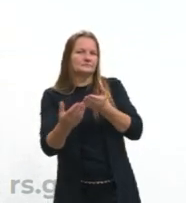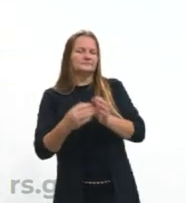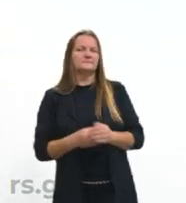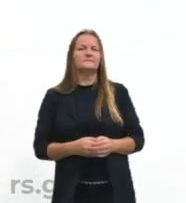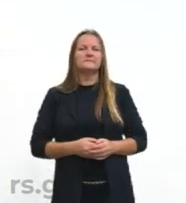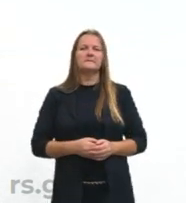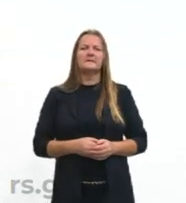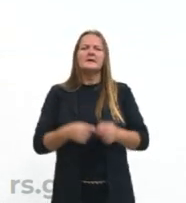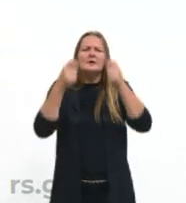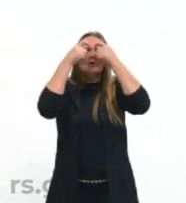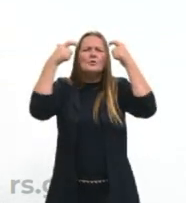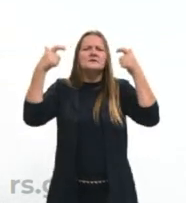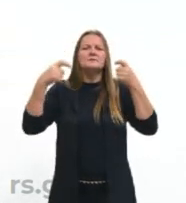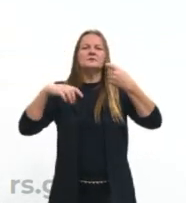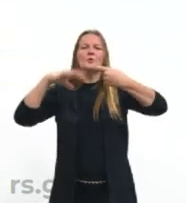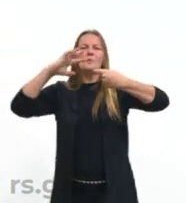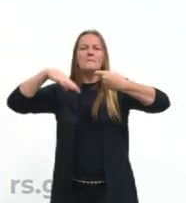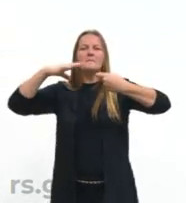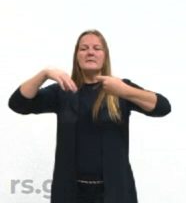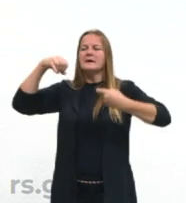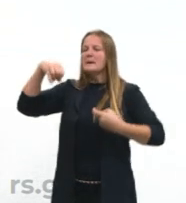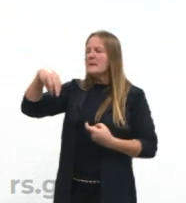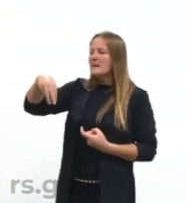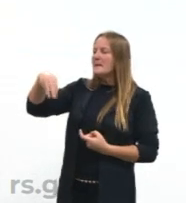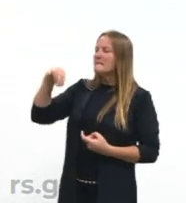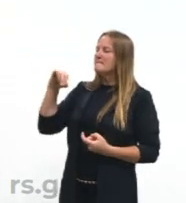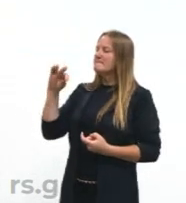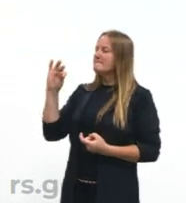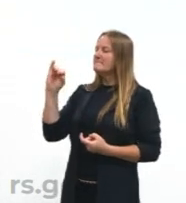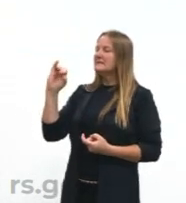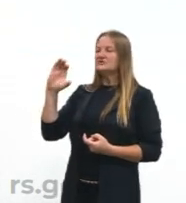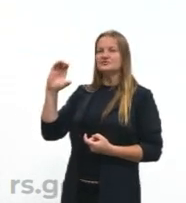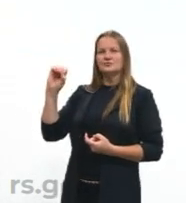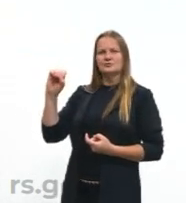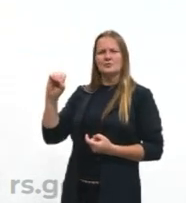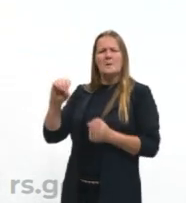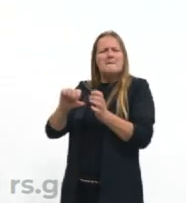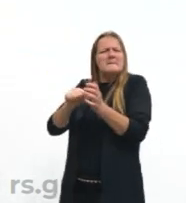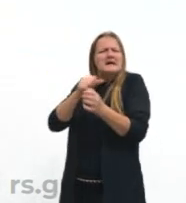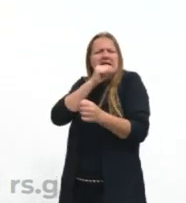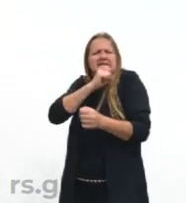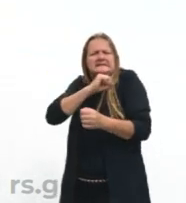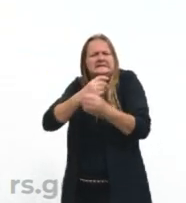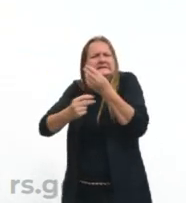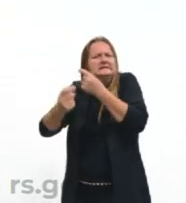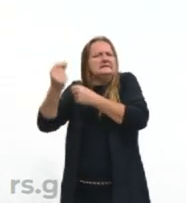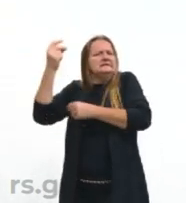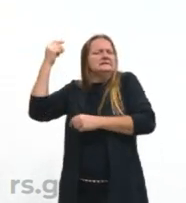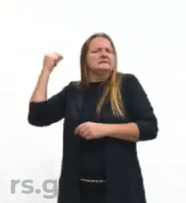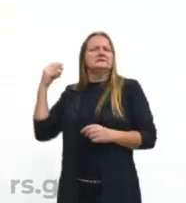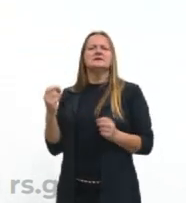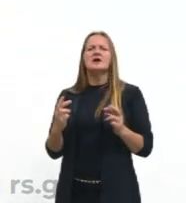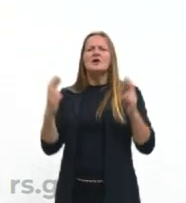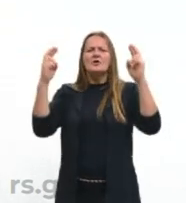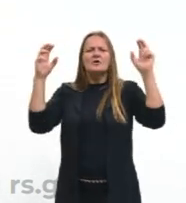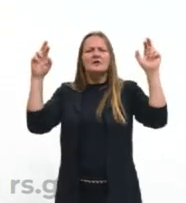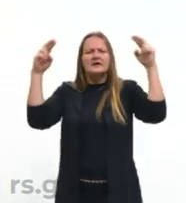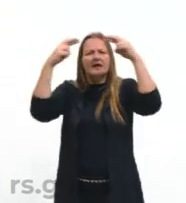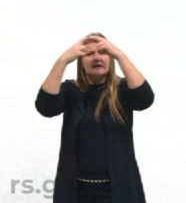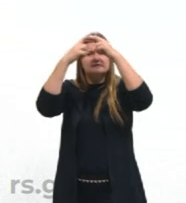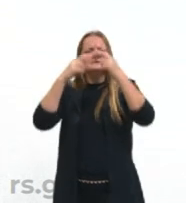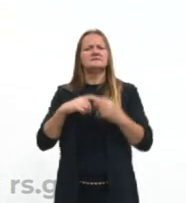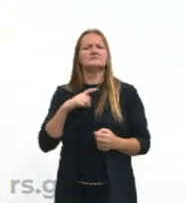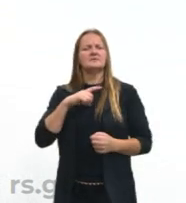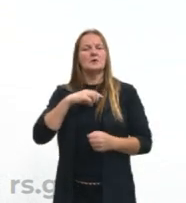que eu conhecimento mítico quantas primeiras formas de conhecimento da humanidade está ligada aos Gregos sempre